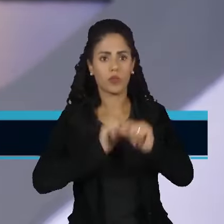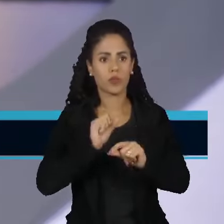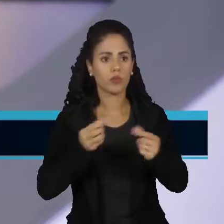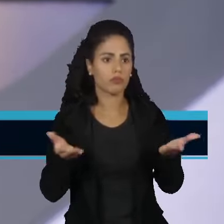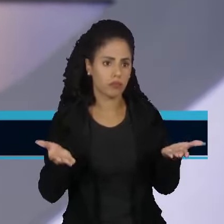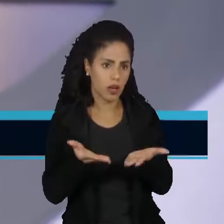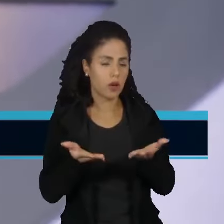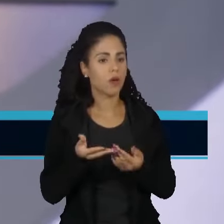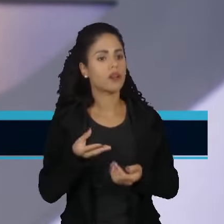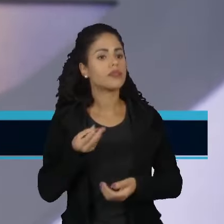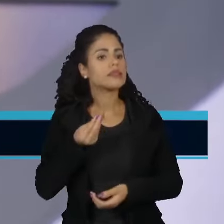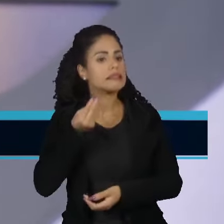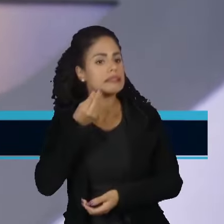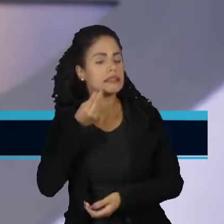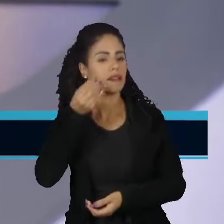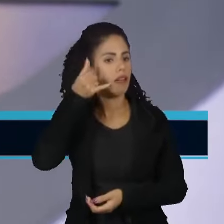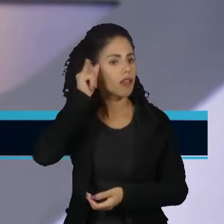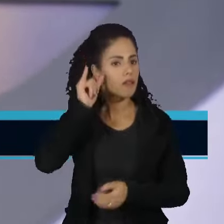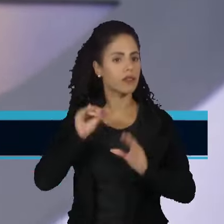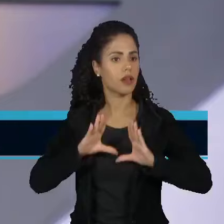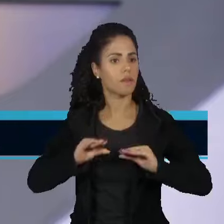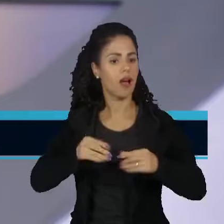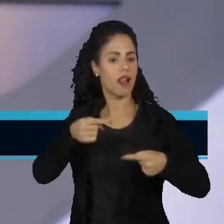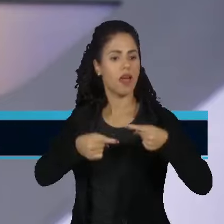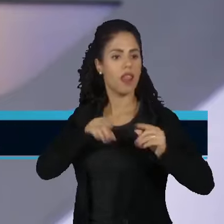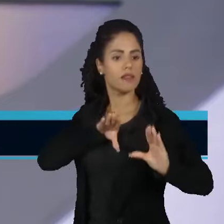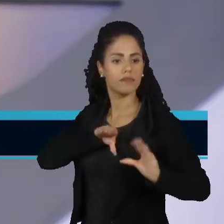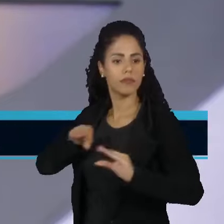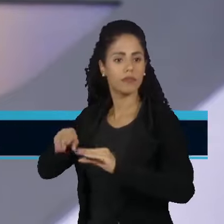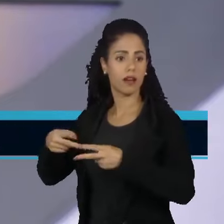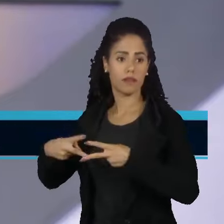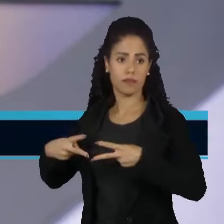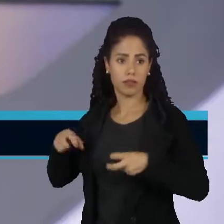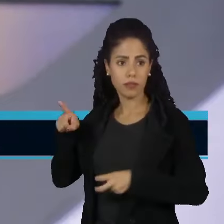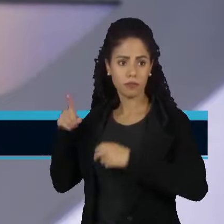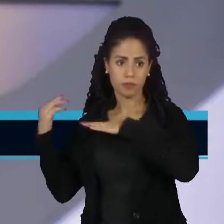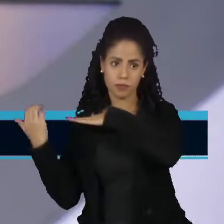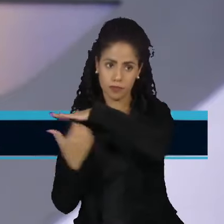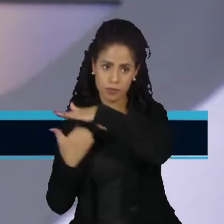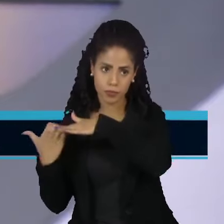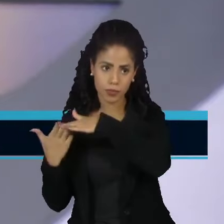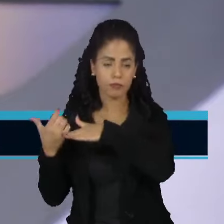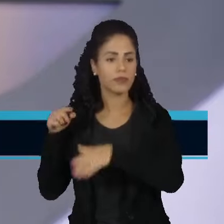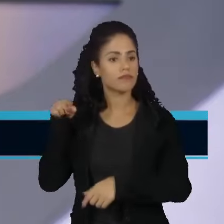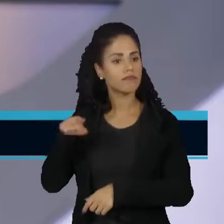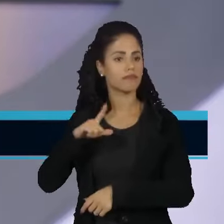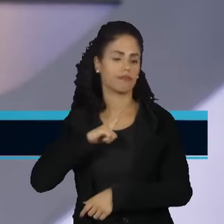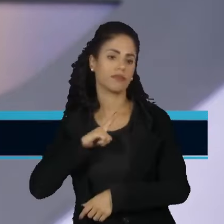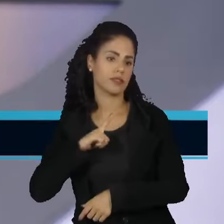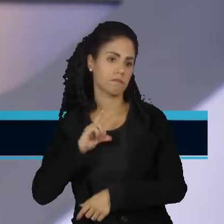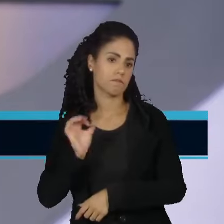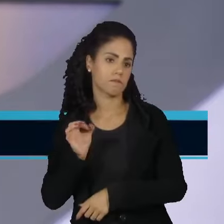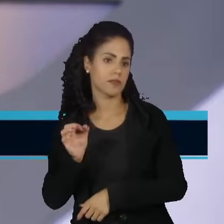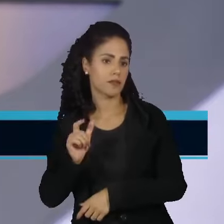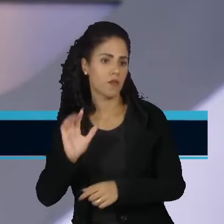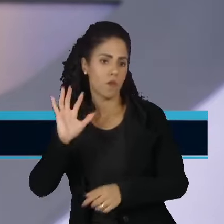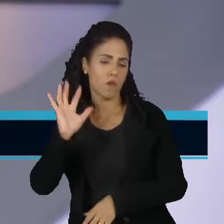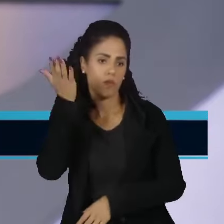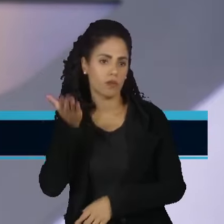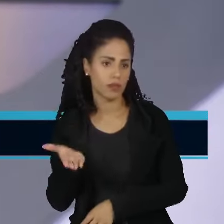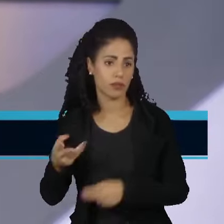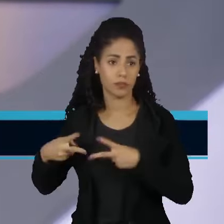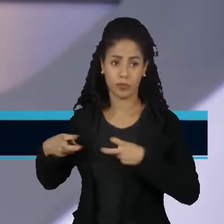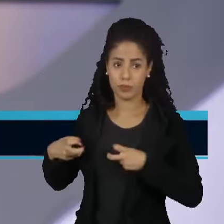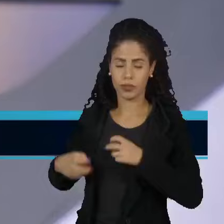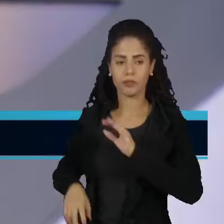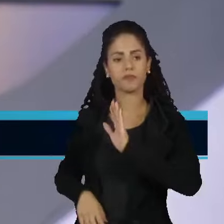procura impedir interferências políticas indevidas na condução de algum desses negócios, como de fato acontece com a